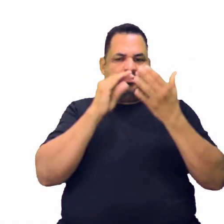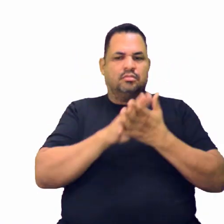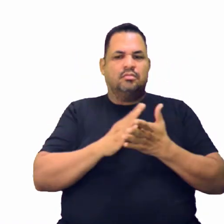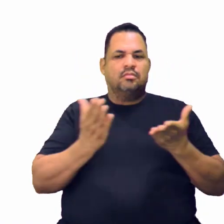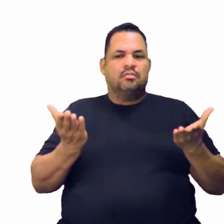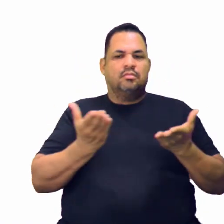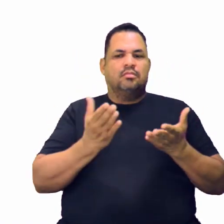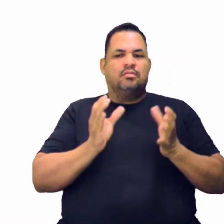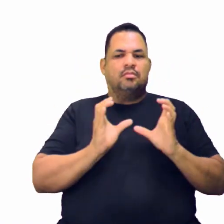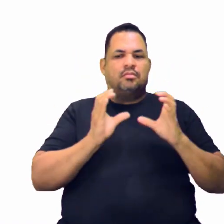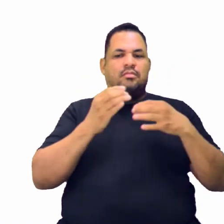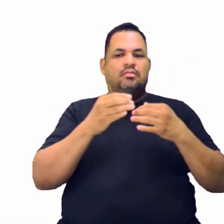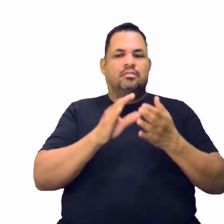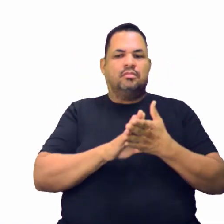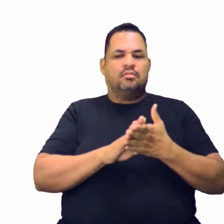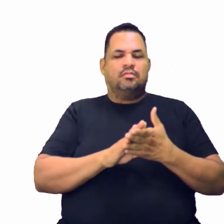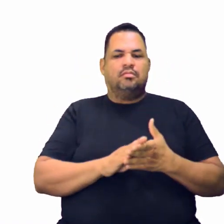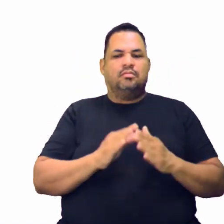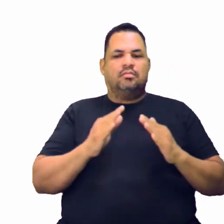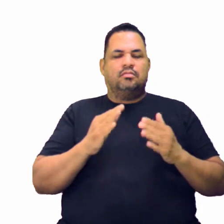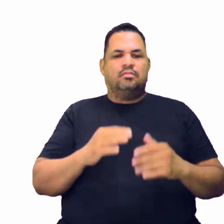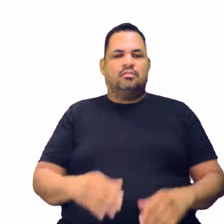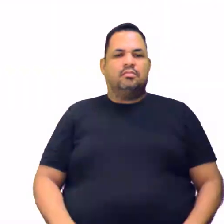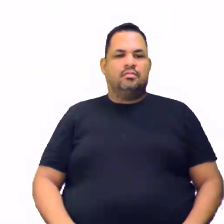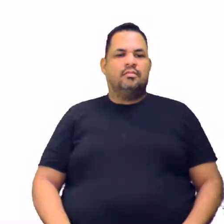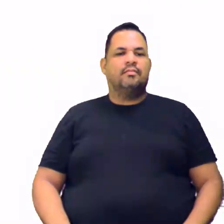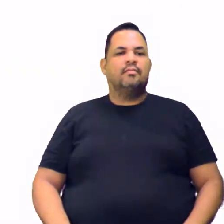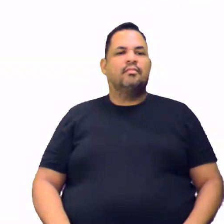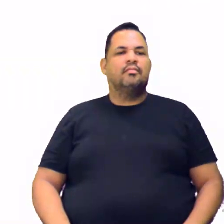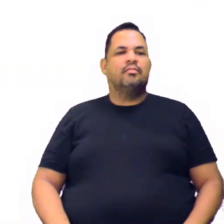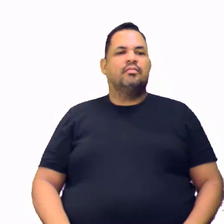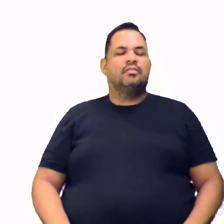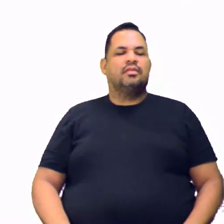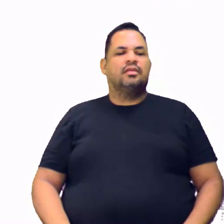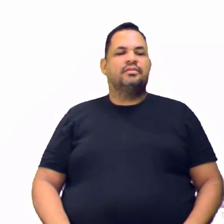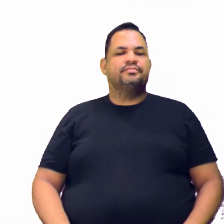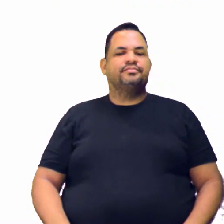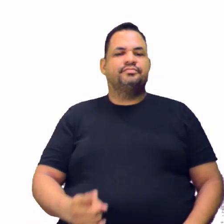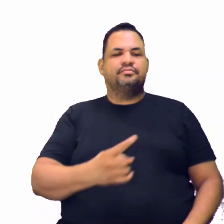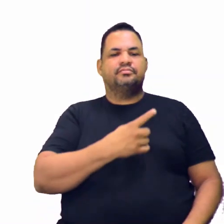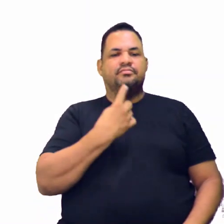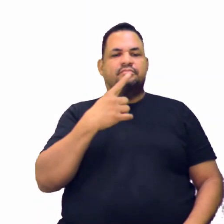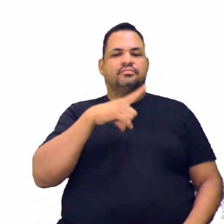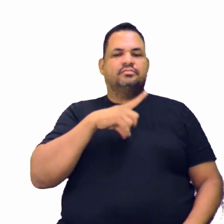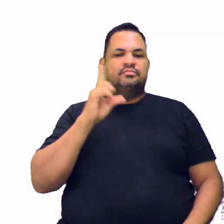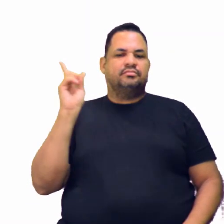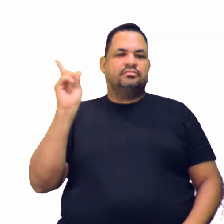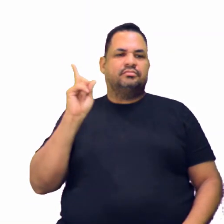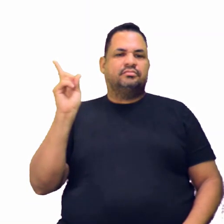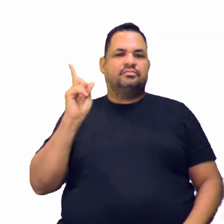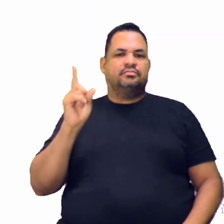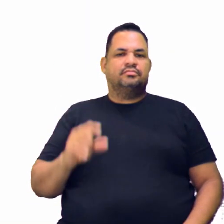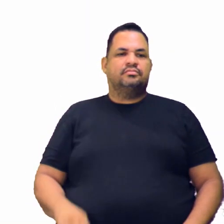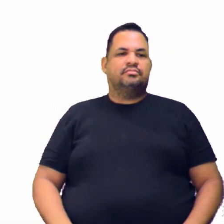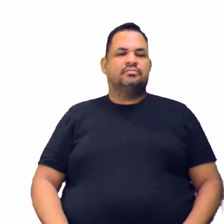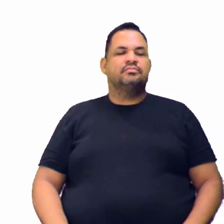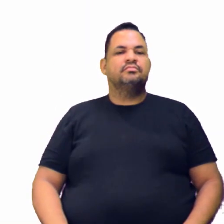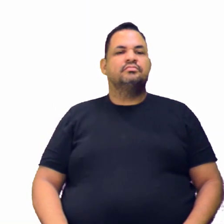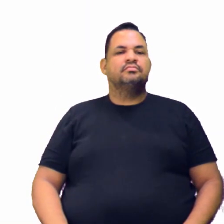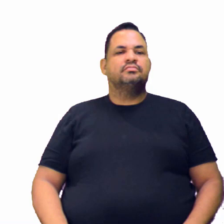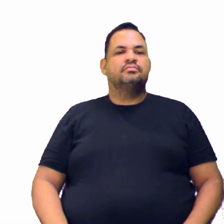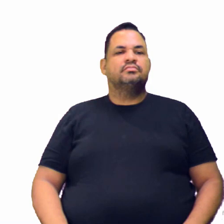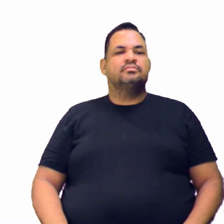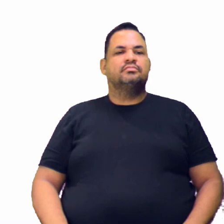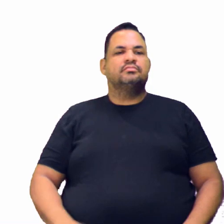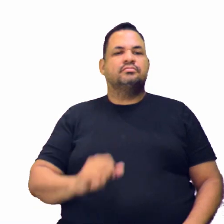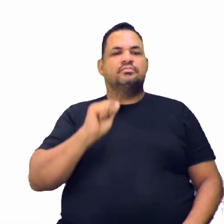Será que agora é a turma de vocês? Vamos lá. Aqui nós temos a escola Anomã